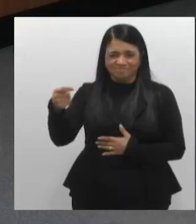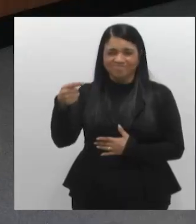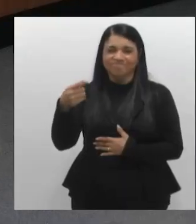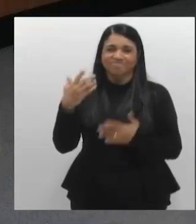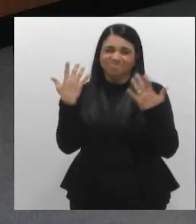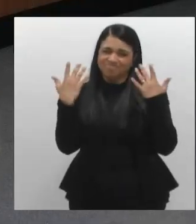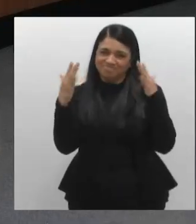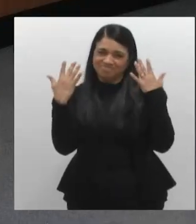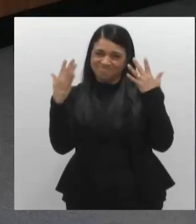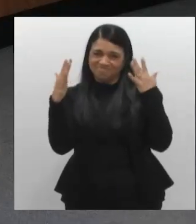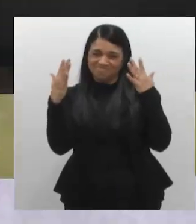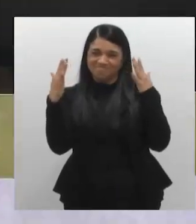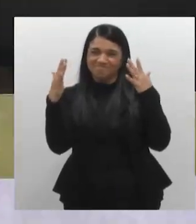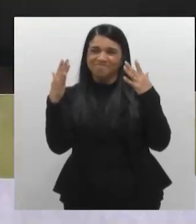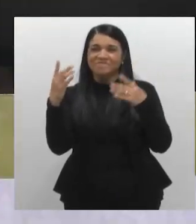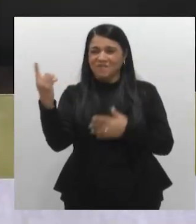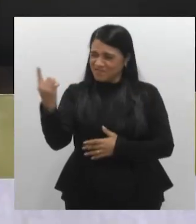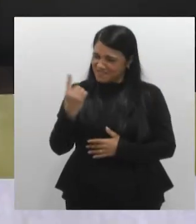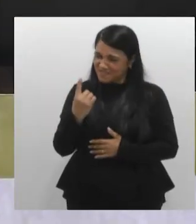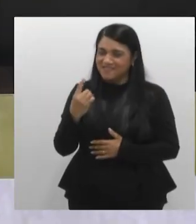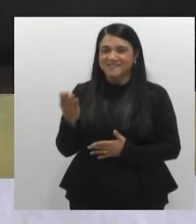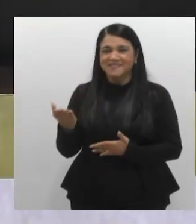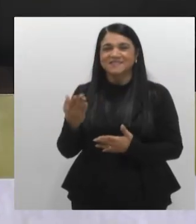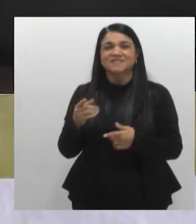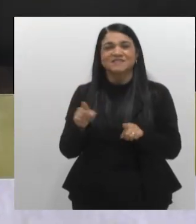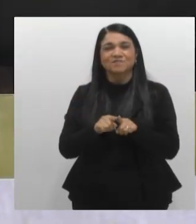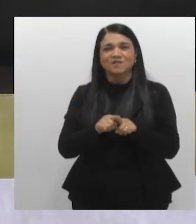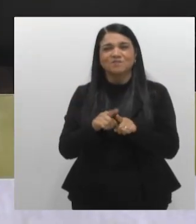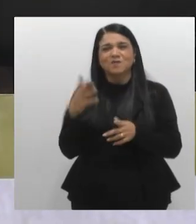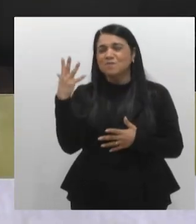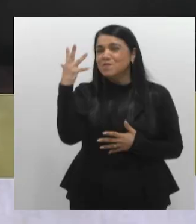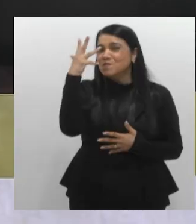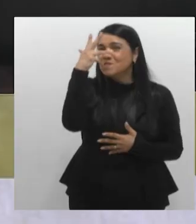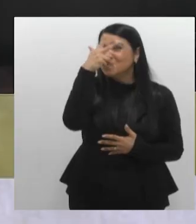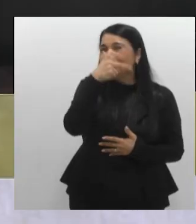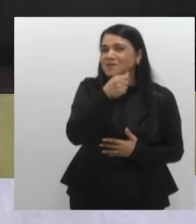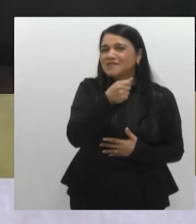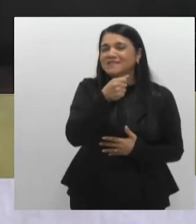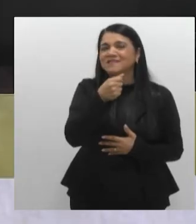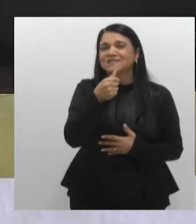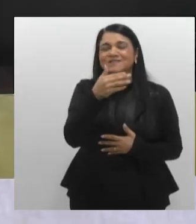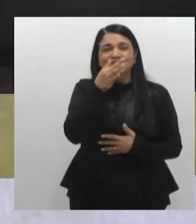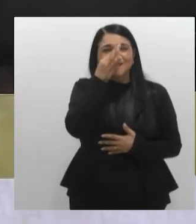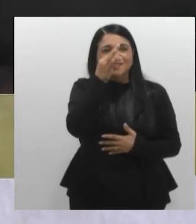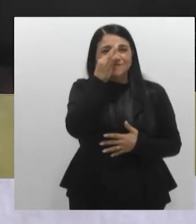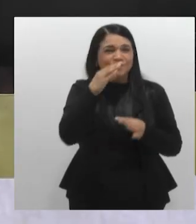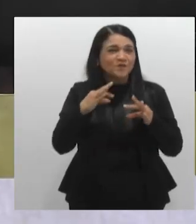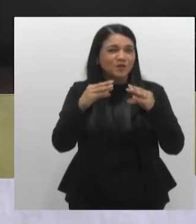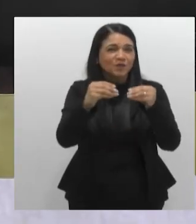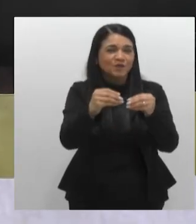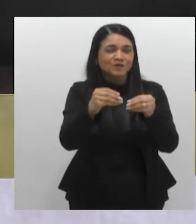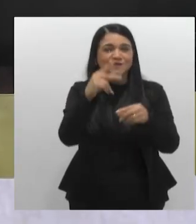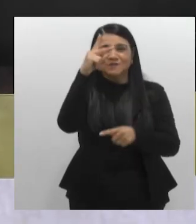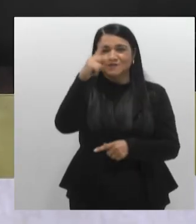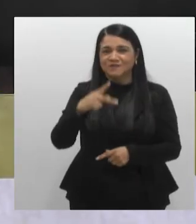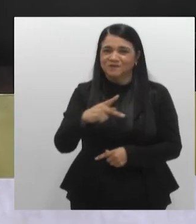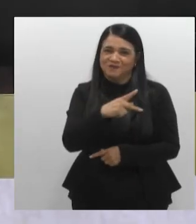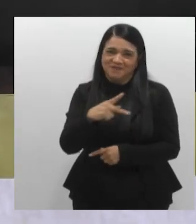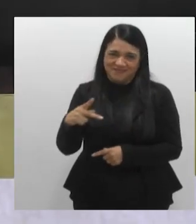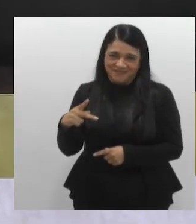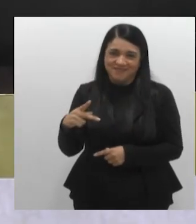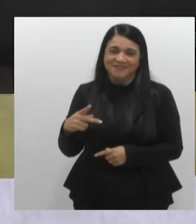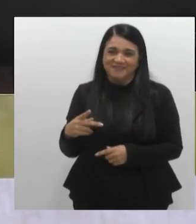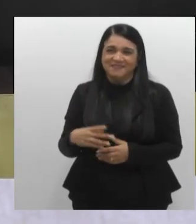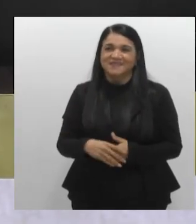E assim a gente entrega, deixa bem bonito as flores para todos os sacerdotes também, não